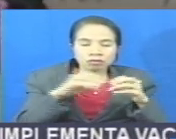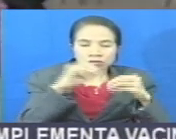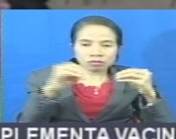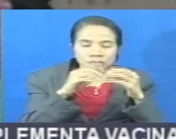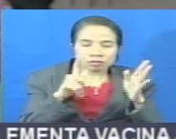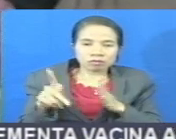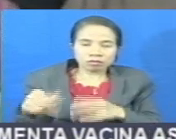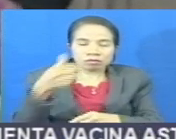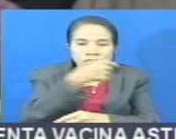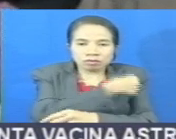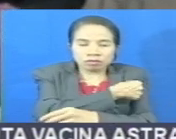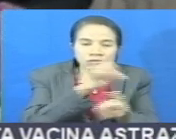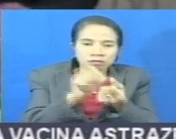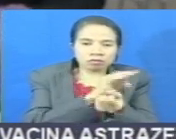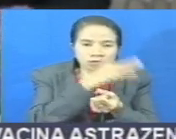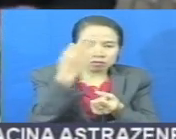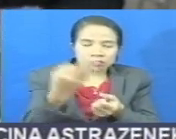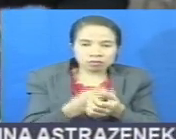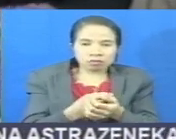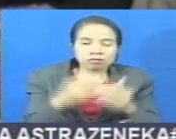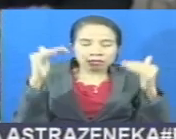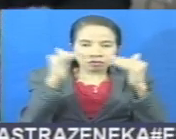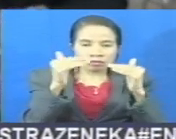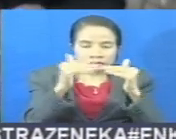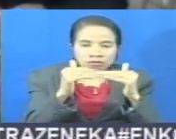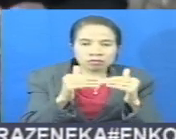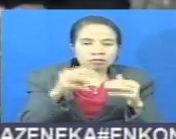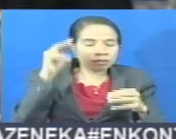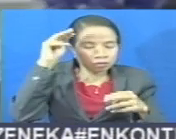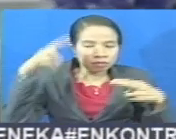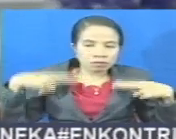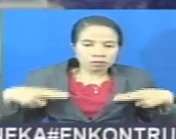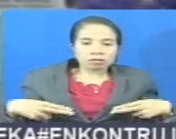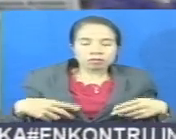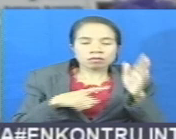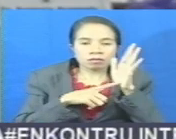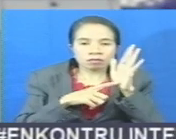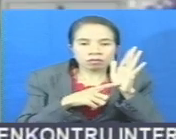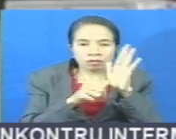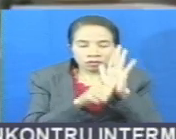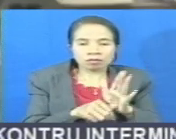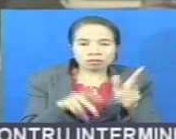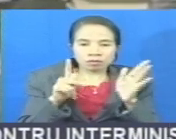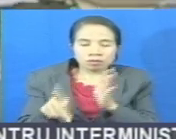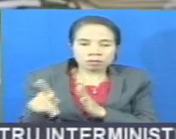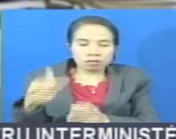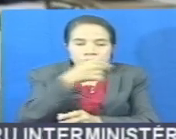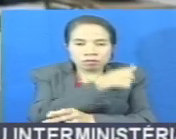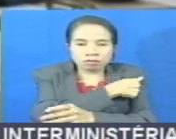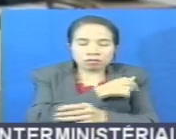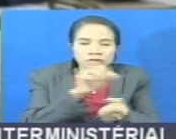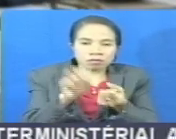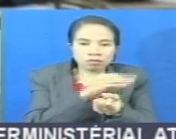roadmap vacinação COVID-19. E a reunião, né? Ministério da Saúde apresenta plano de vacina prevenção